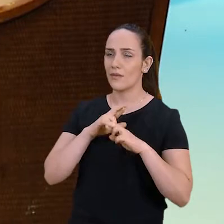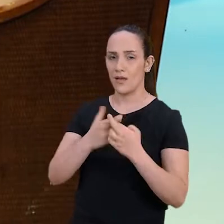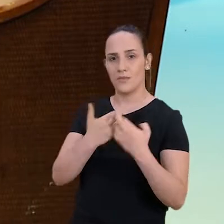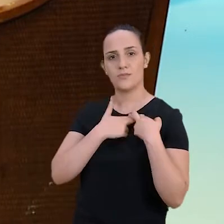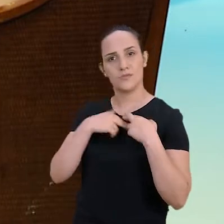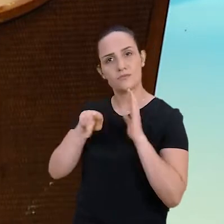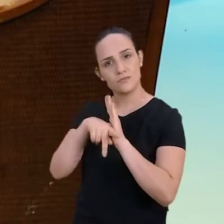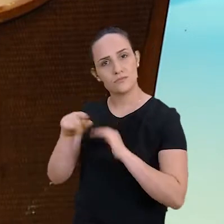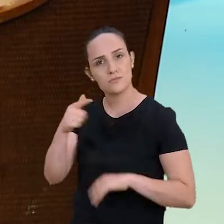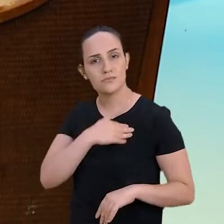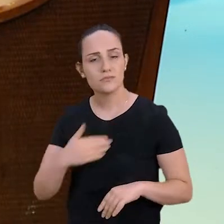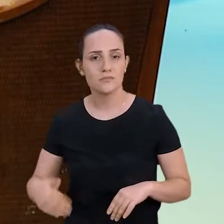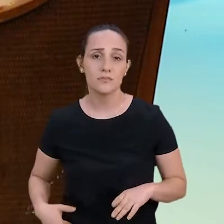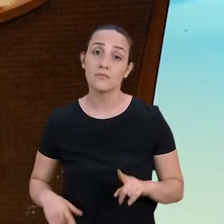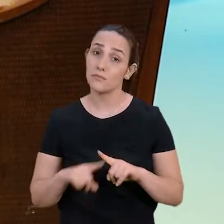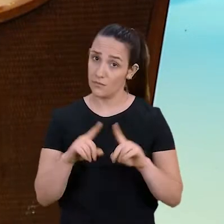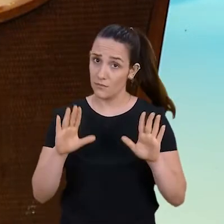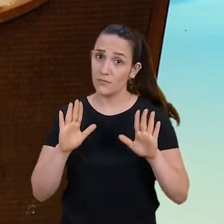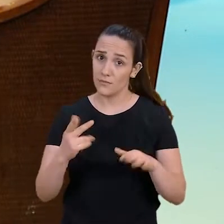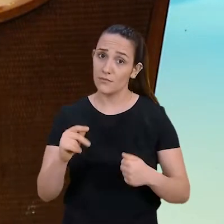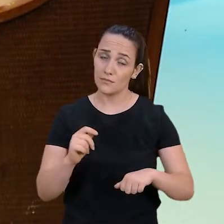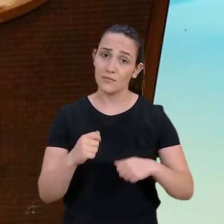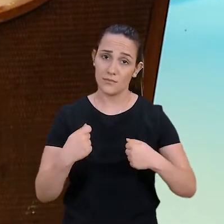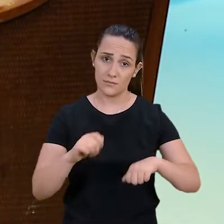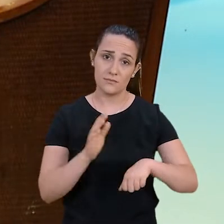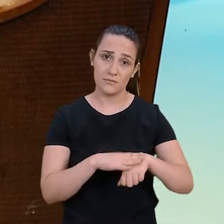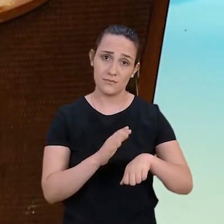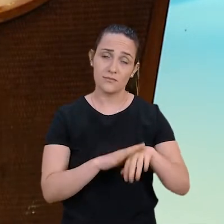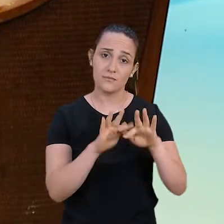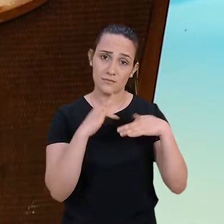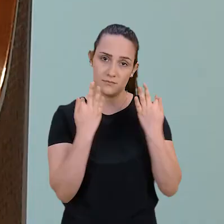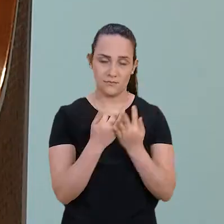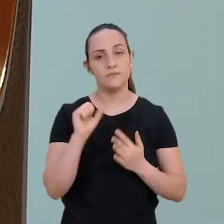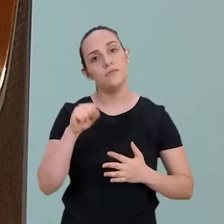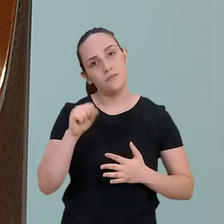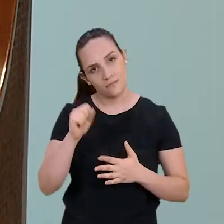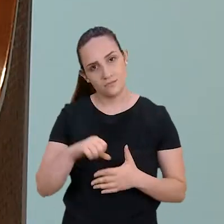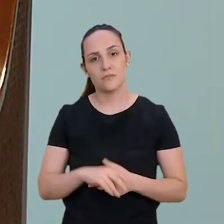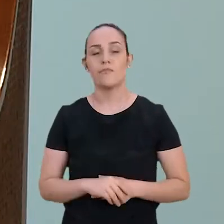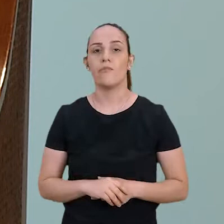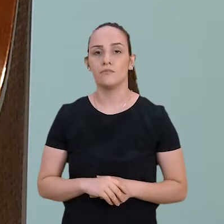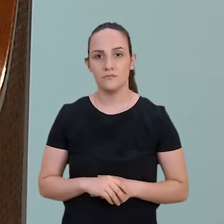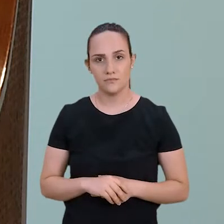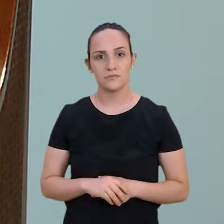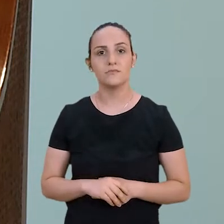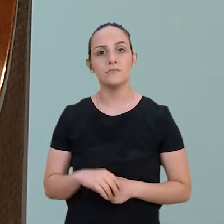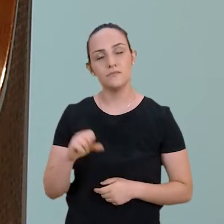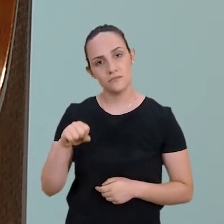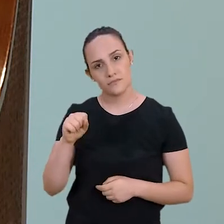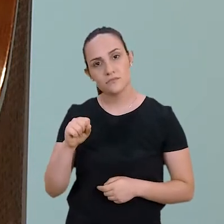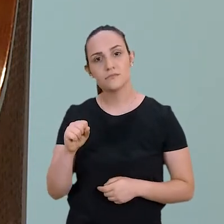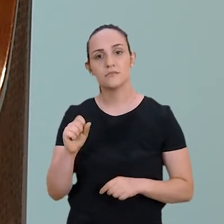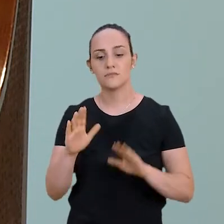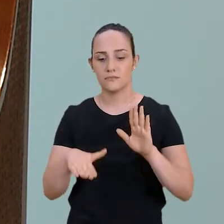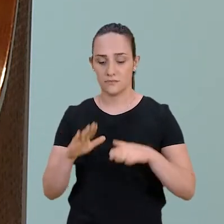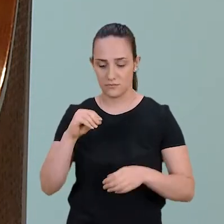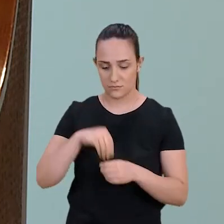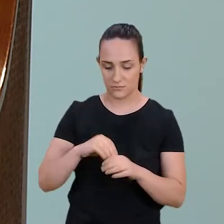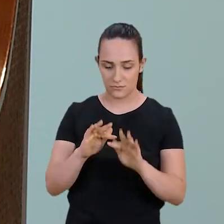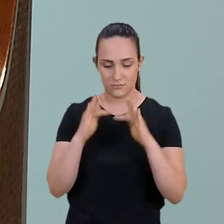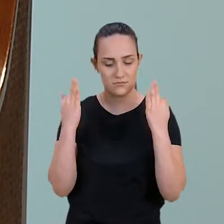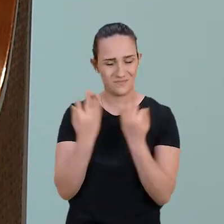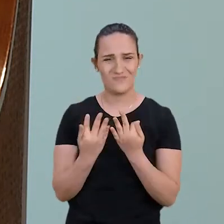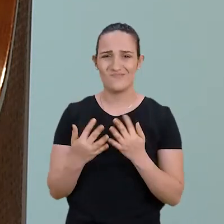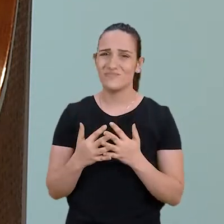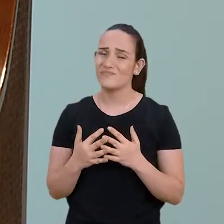que, na maioria das vezes, a iniciativa tem que partir da própria família. Exato. Então, é difícil, assim, o núcleo familiar fica